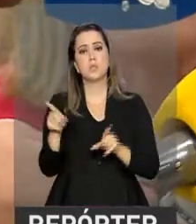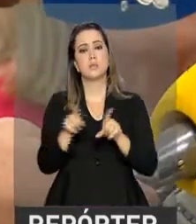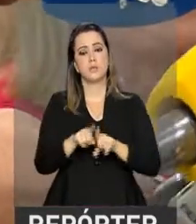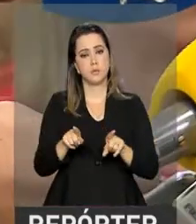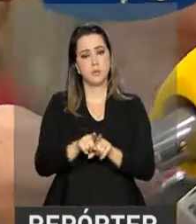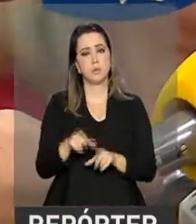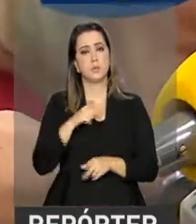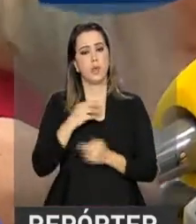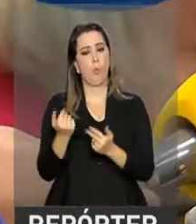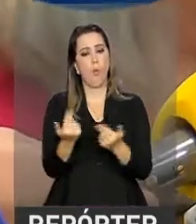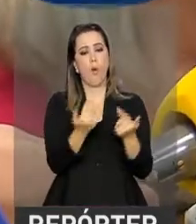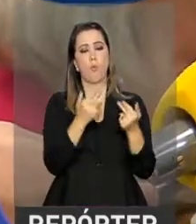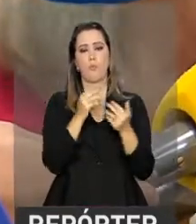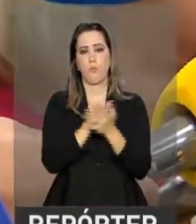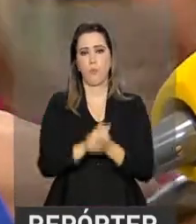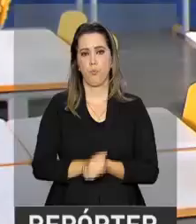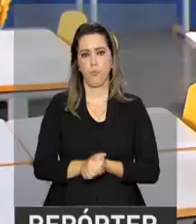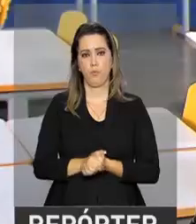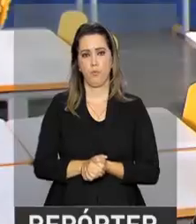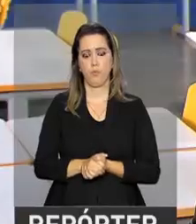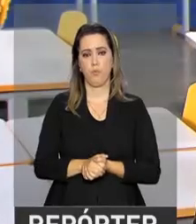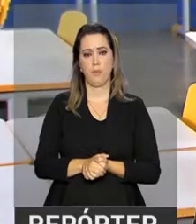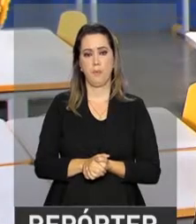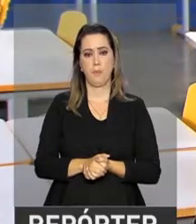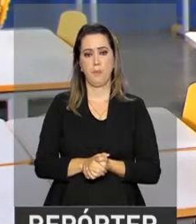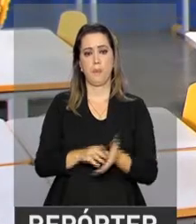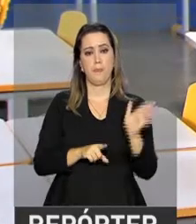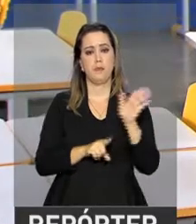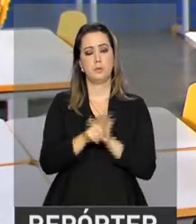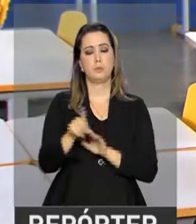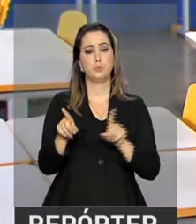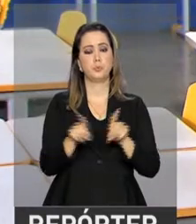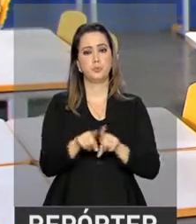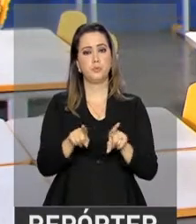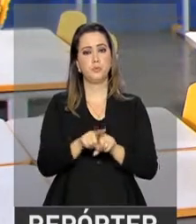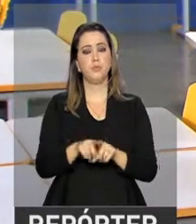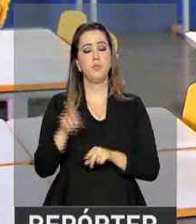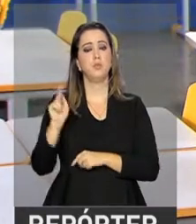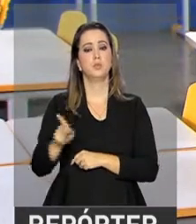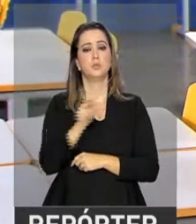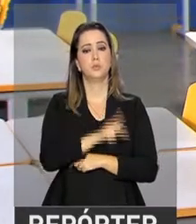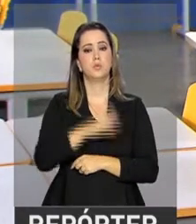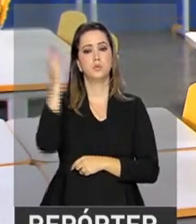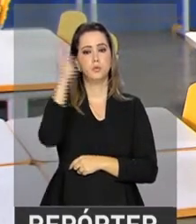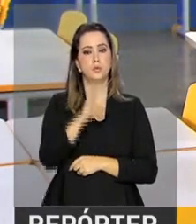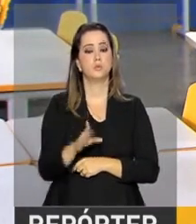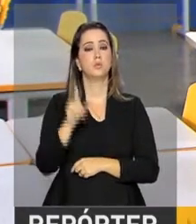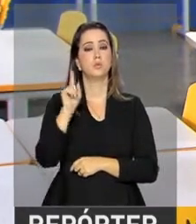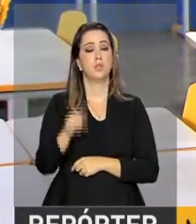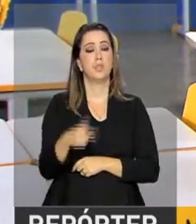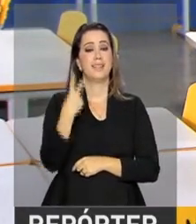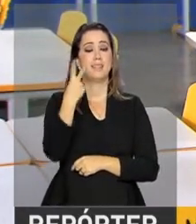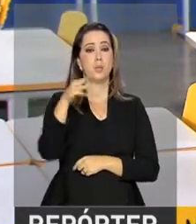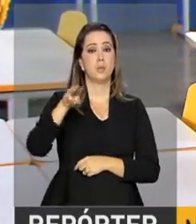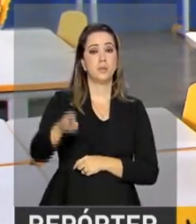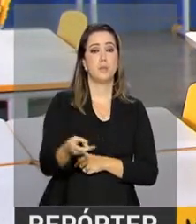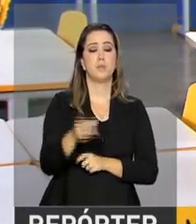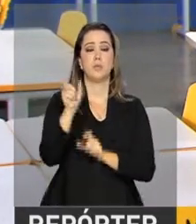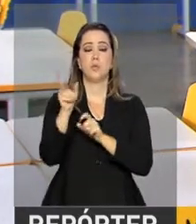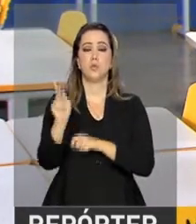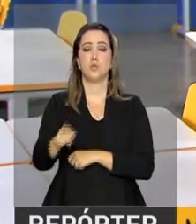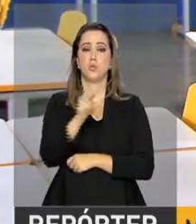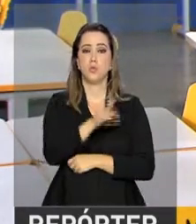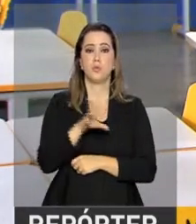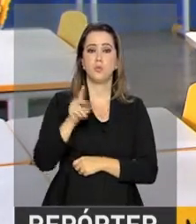terá o ensino médio nessa linha o censo também traçou um perfil dos professores no brasil são 2 milhões de docentes em todo o